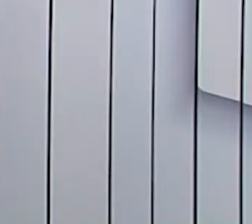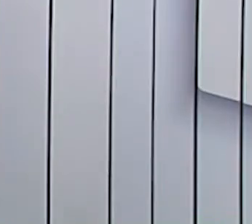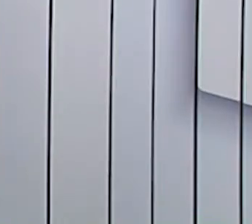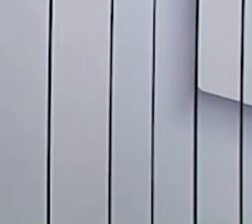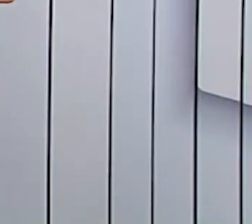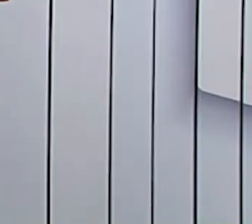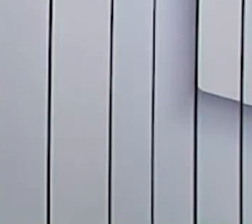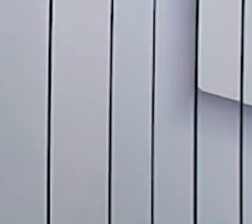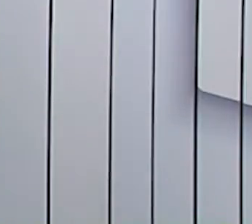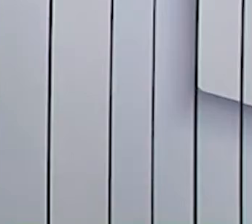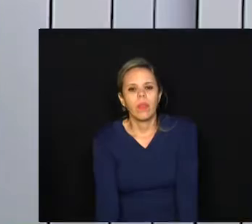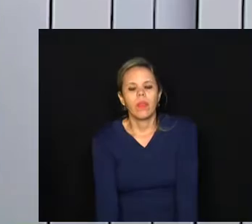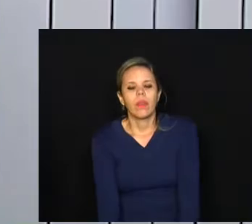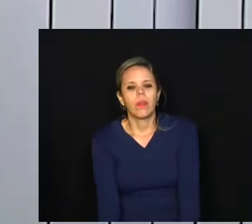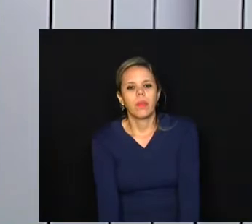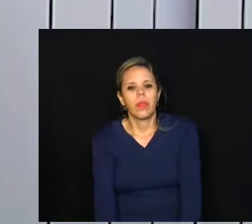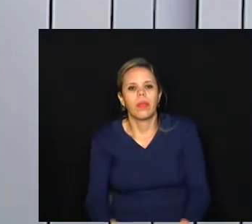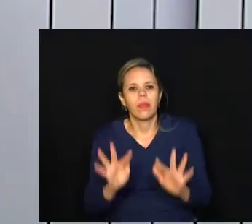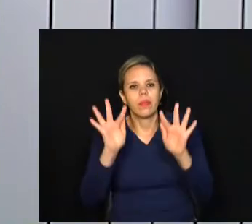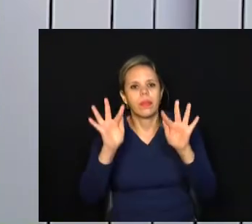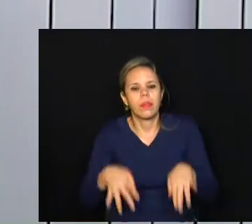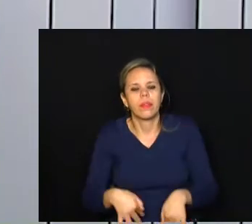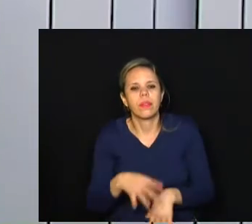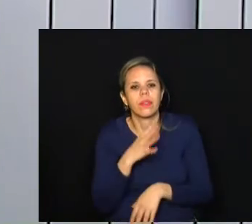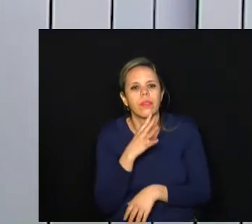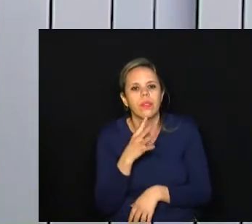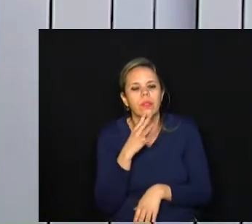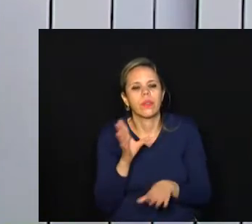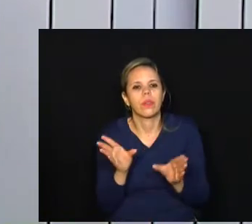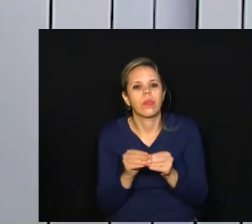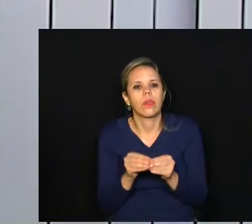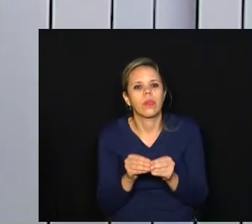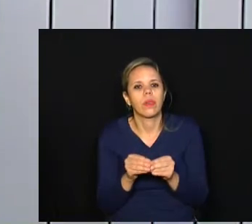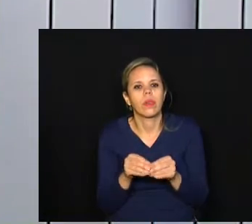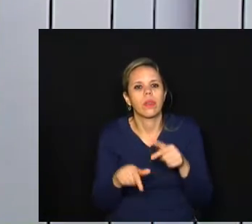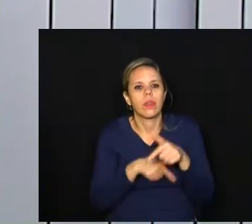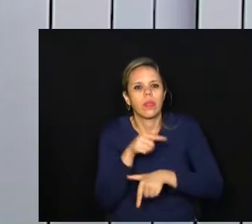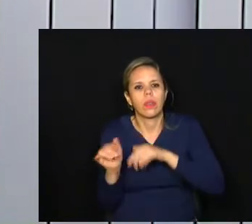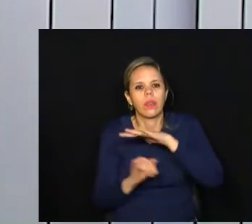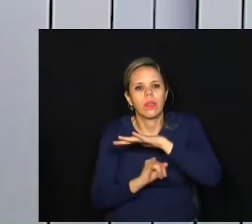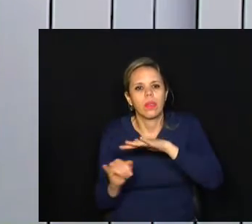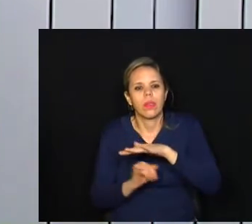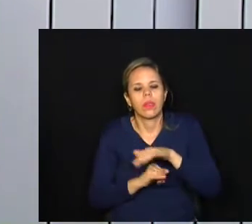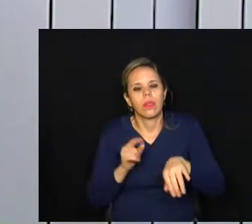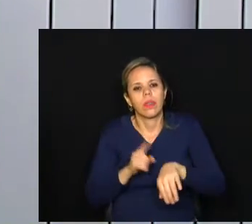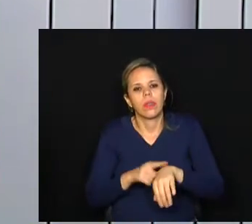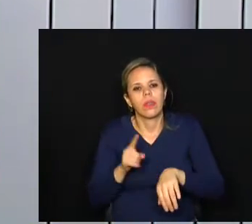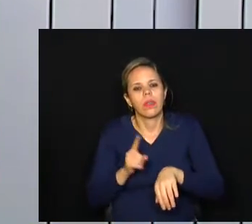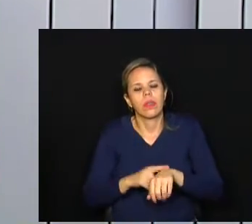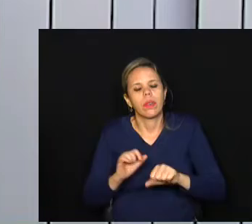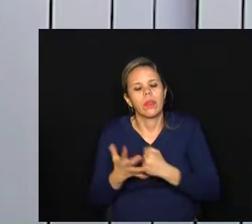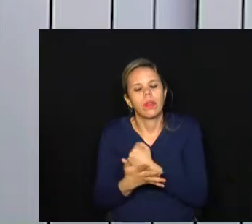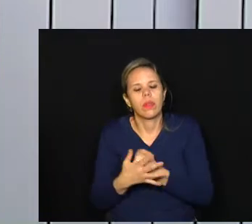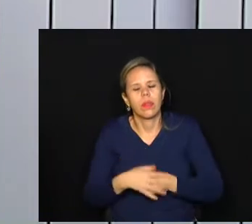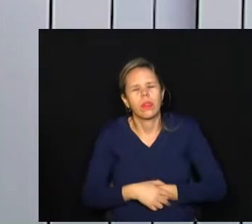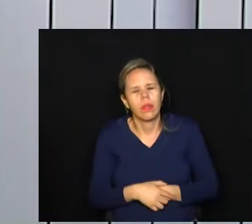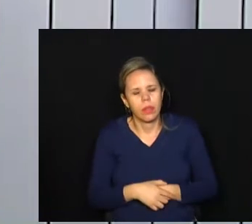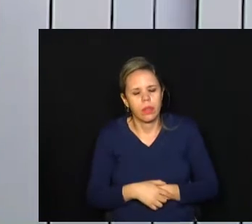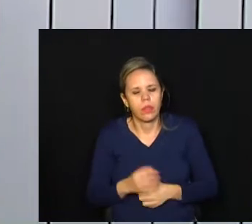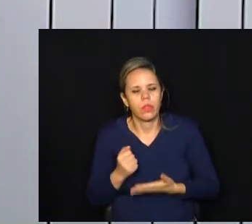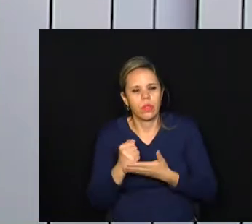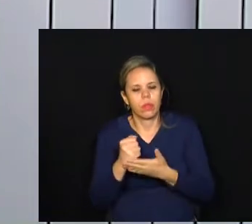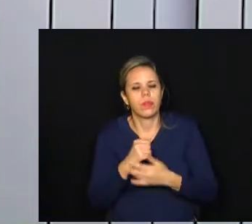E para a gente encerrar, hora da gente conhecer o trabalho de instituições que neste momento de pandemia estão